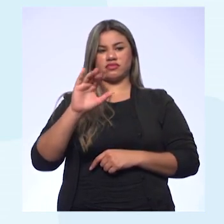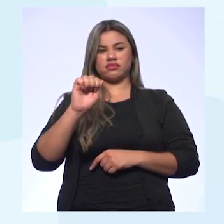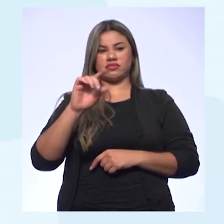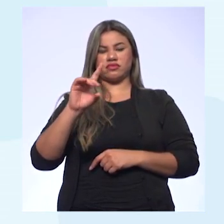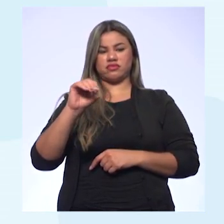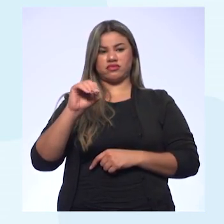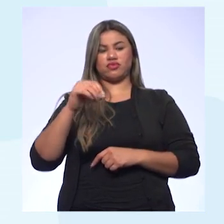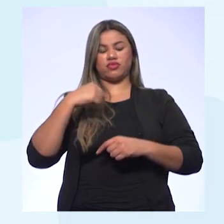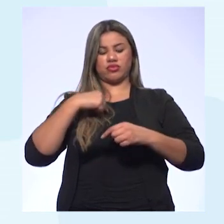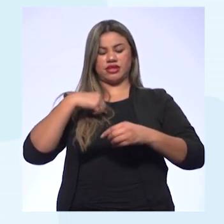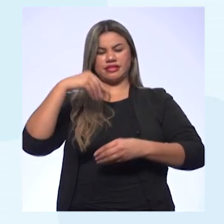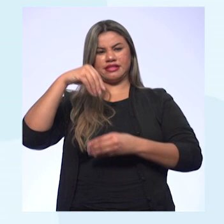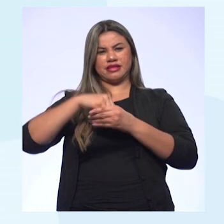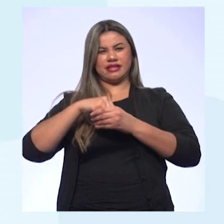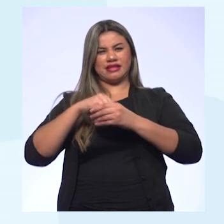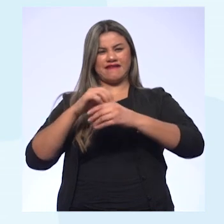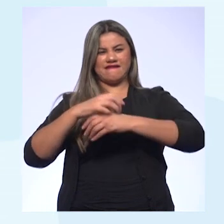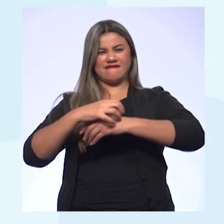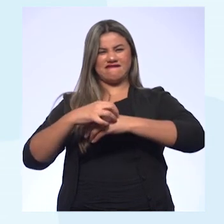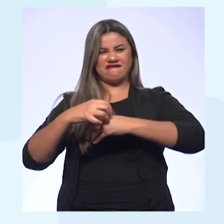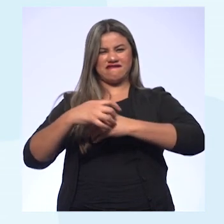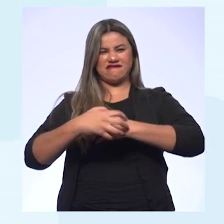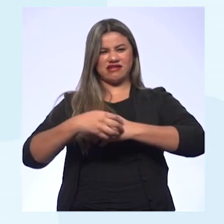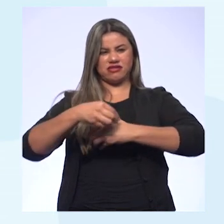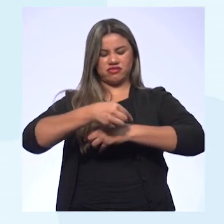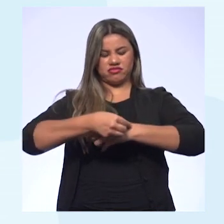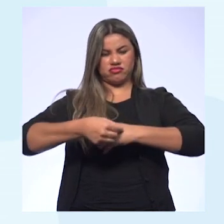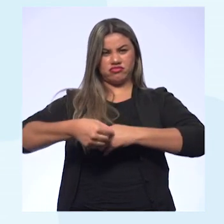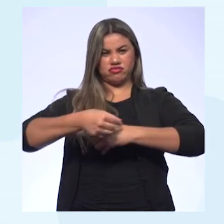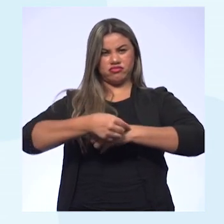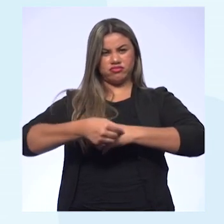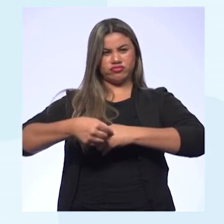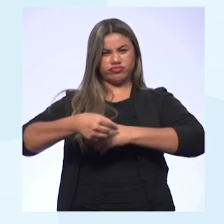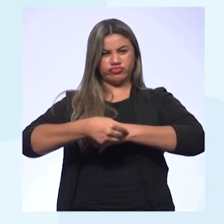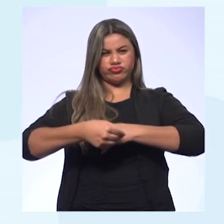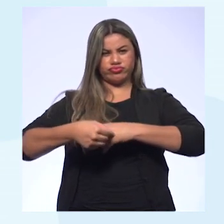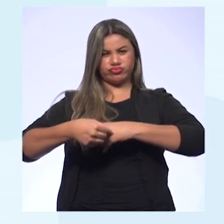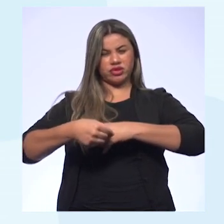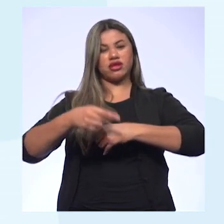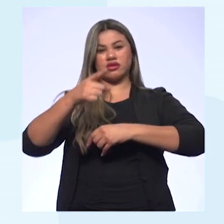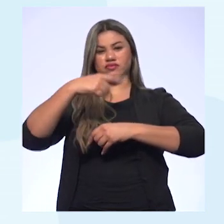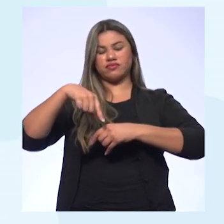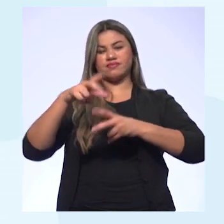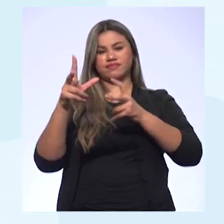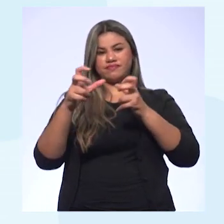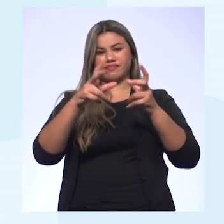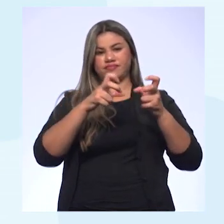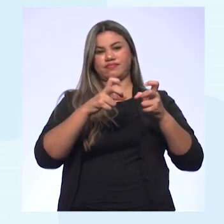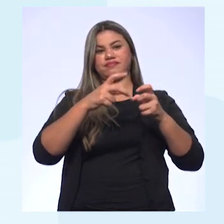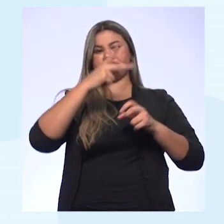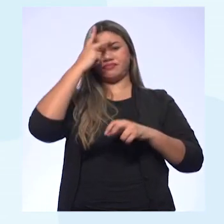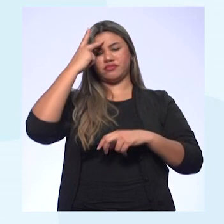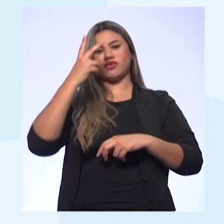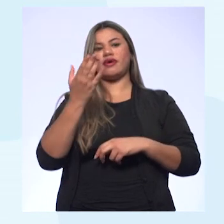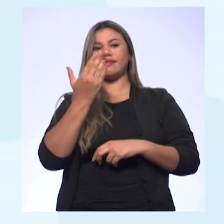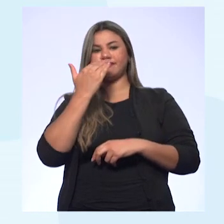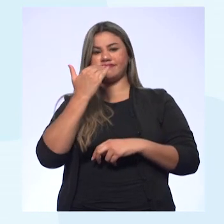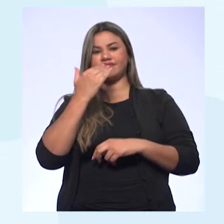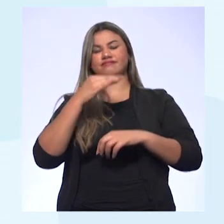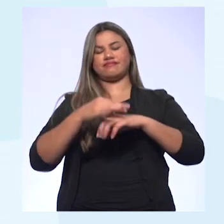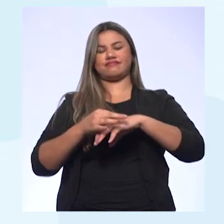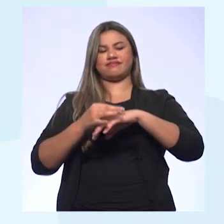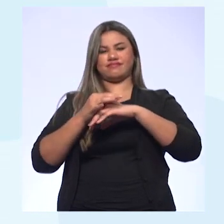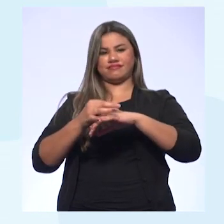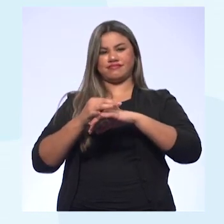tem fibras, ele tem estrias, né? E isso você consegue perceber para aqueles que consomem carne, né?